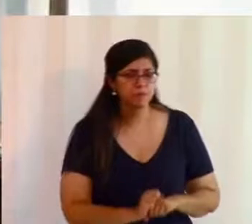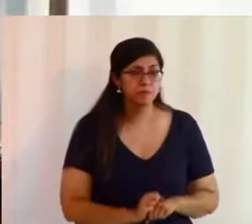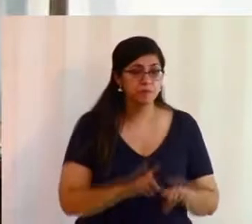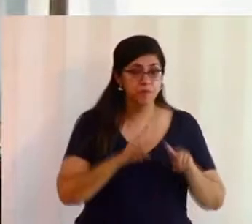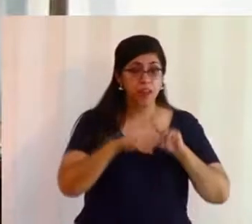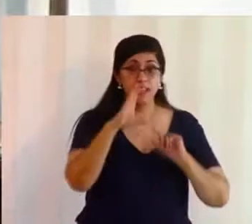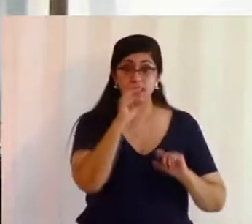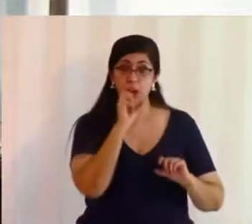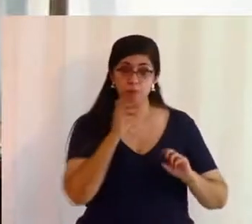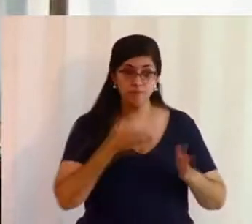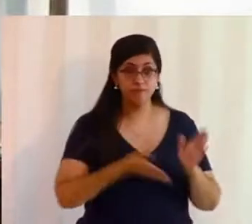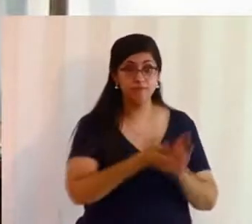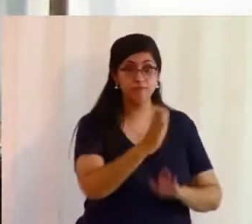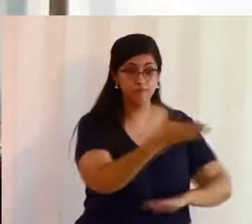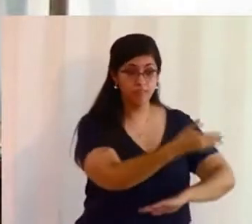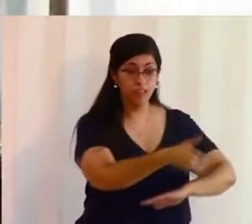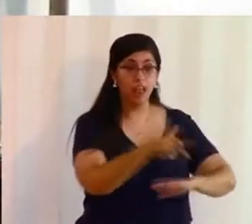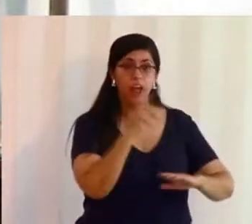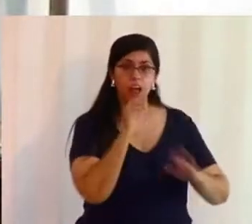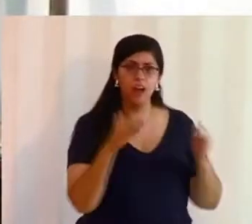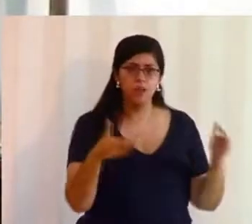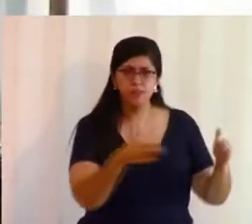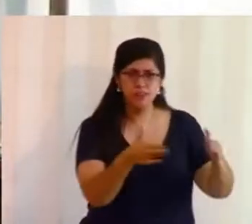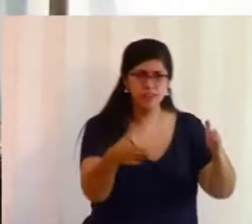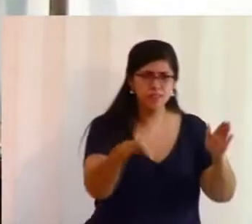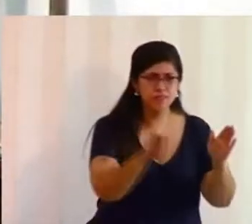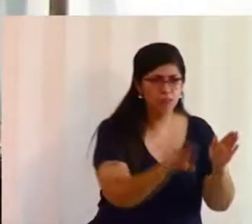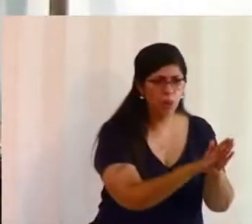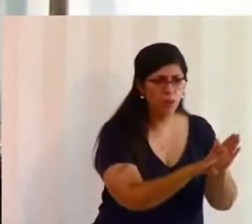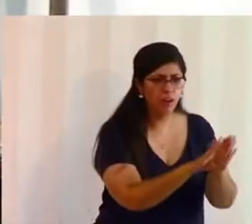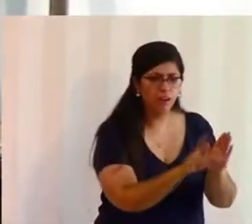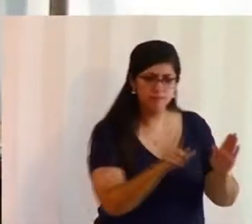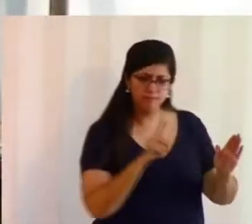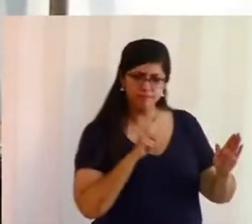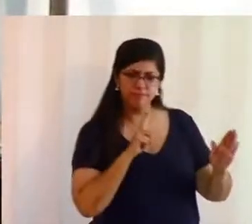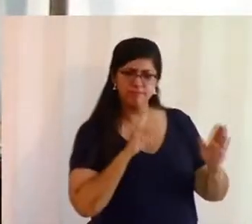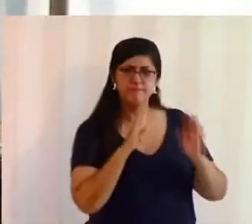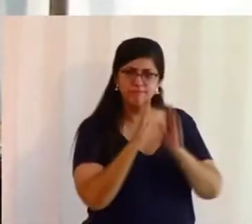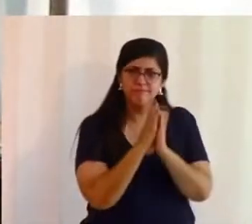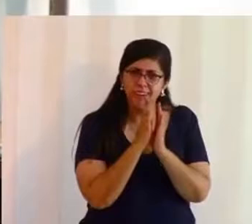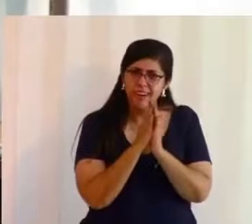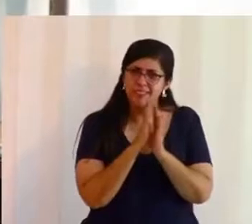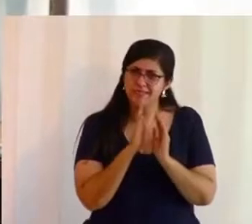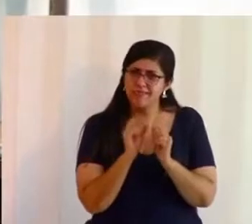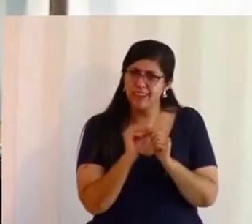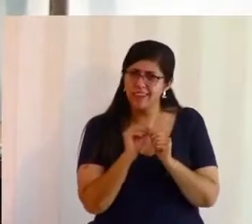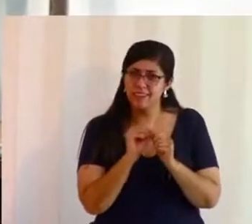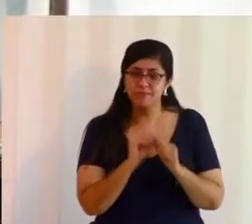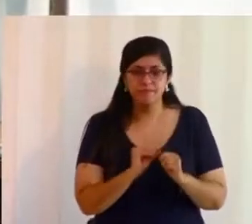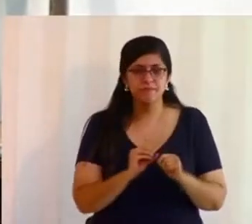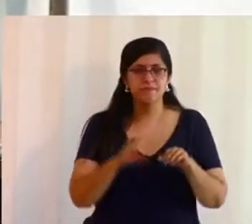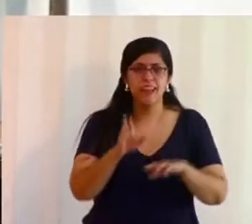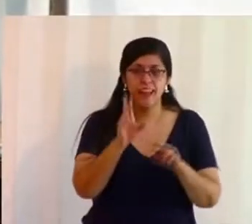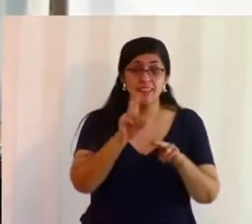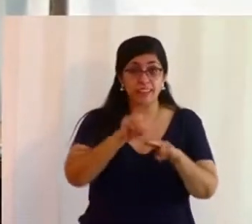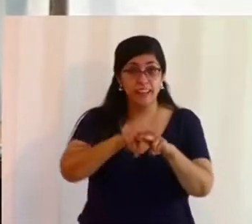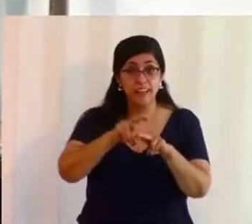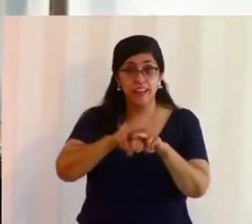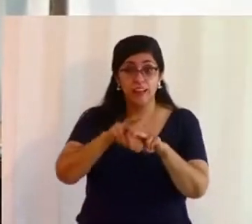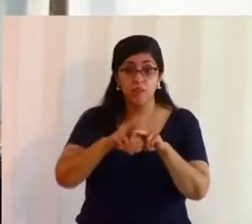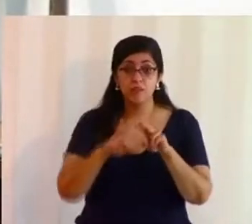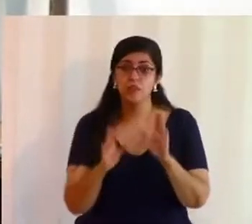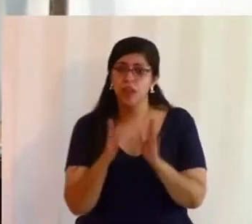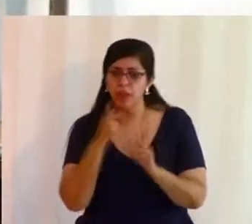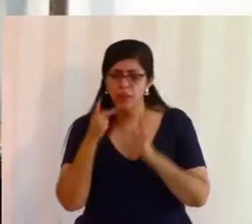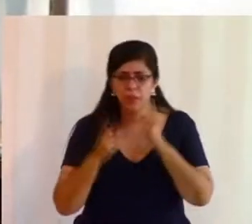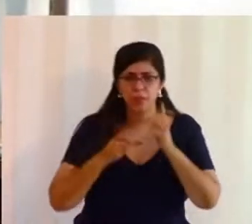junto do rio, onde nos pareceu haver um lugar de oração. E assentando-nos, falamos às mulheres que para ali